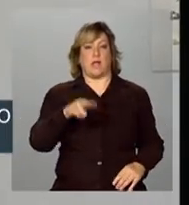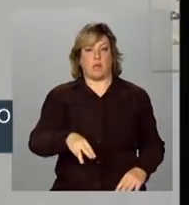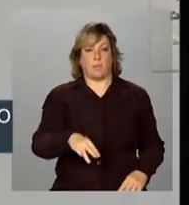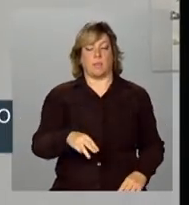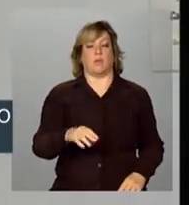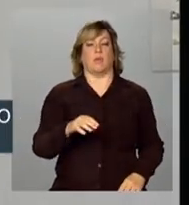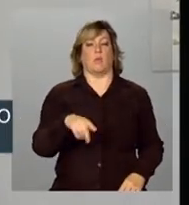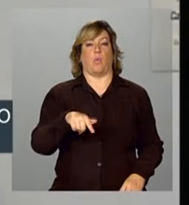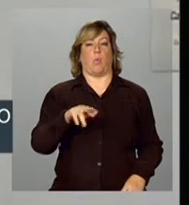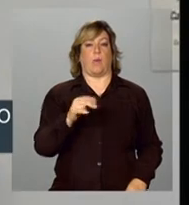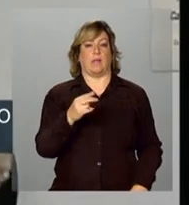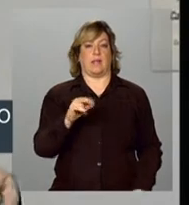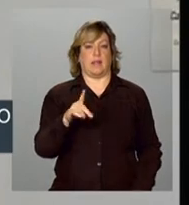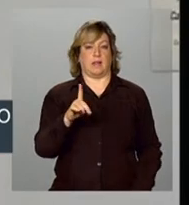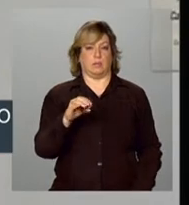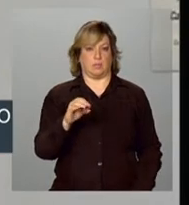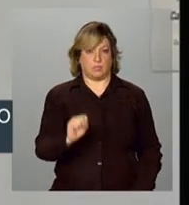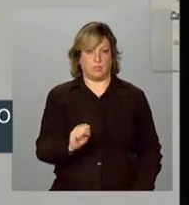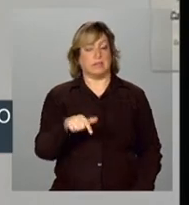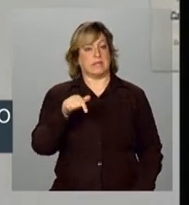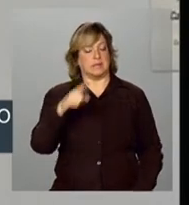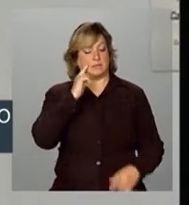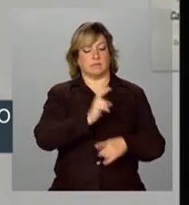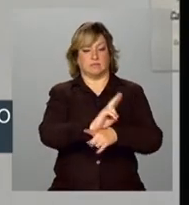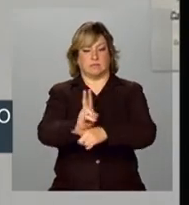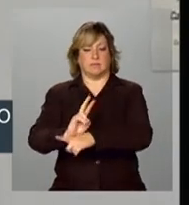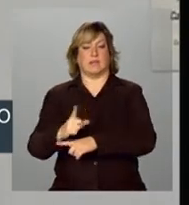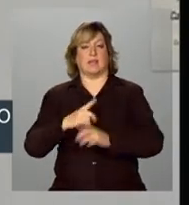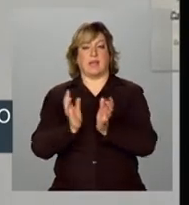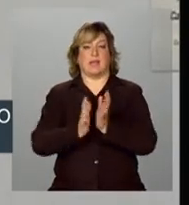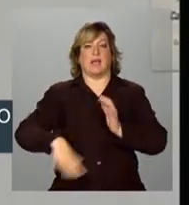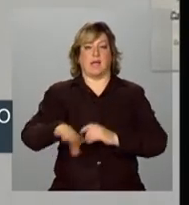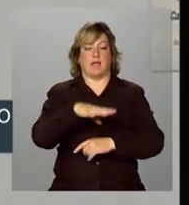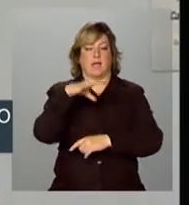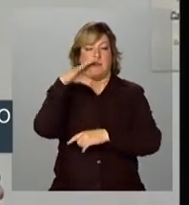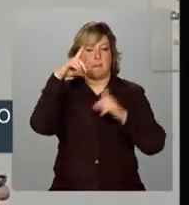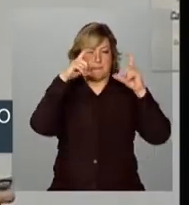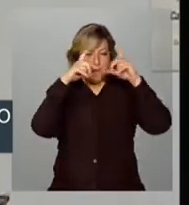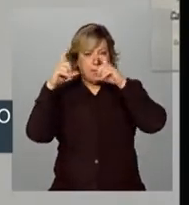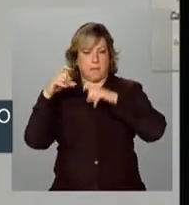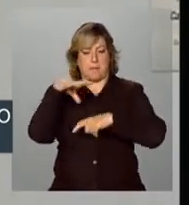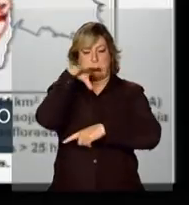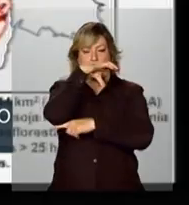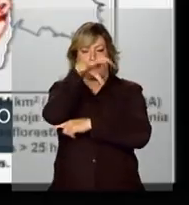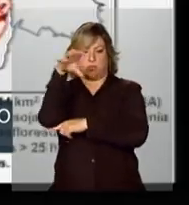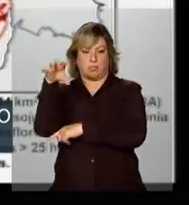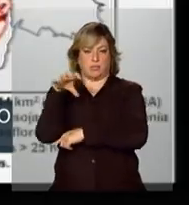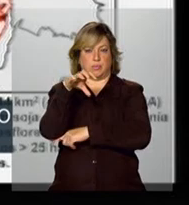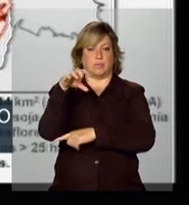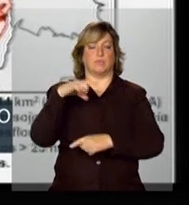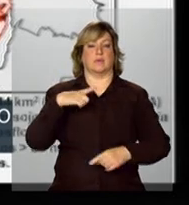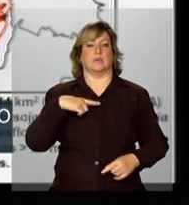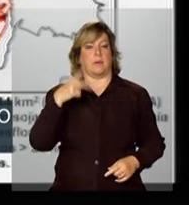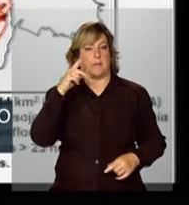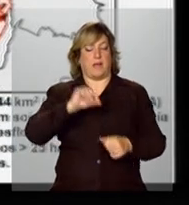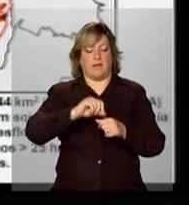é a área que é efetivamente monitorada com as imagens de satélites para identificação do plantio de soja.